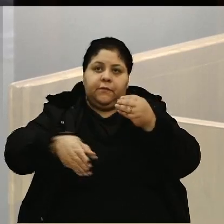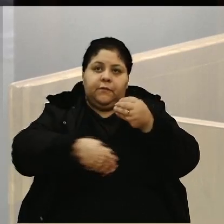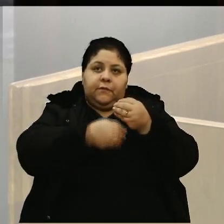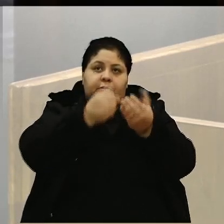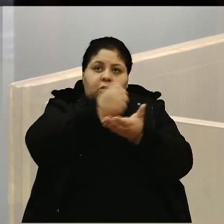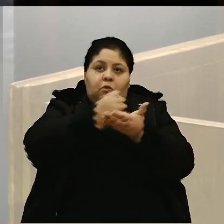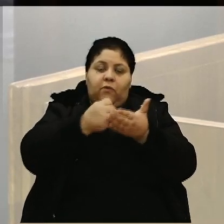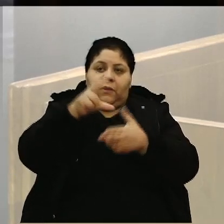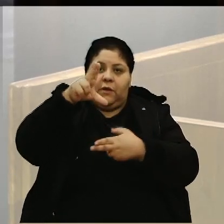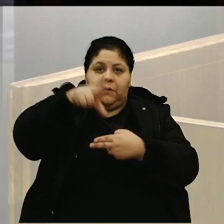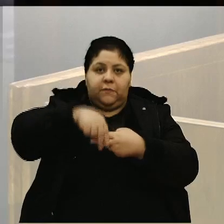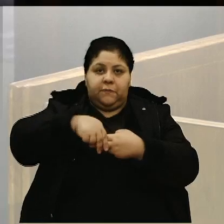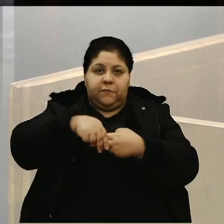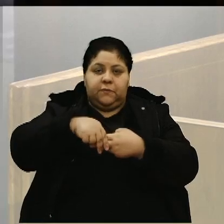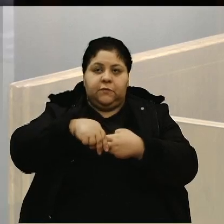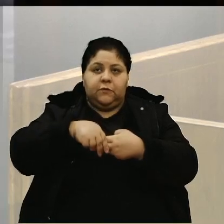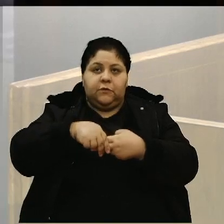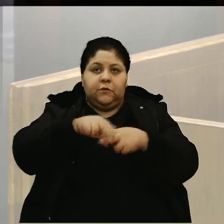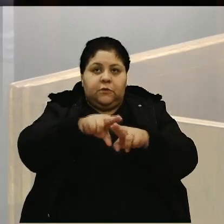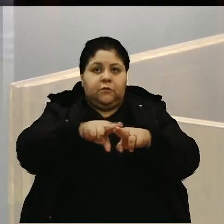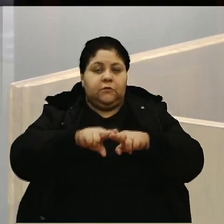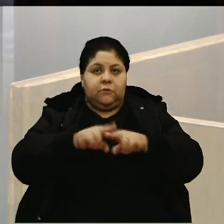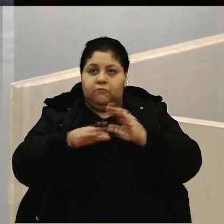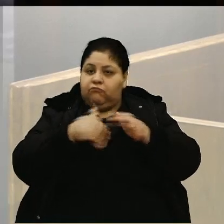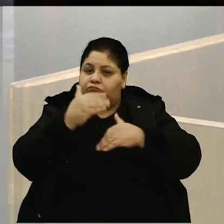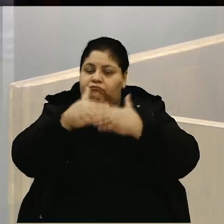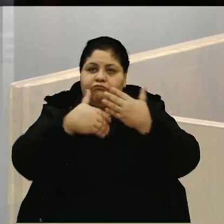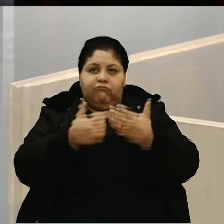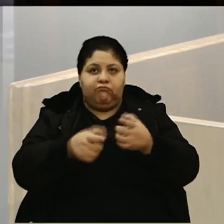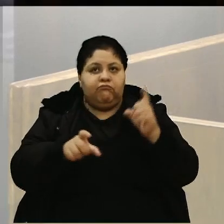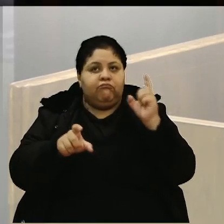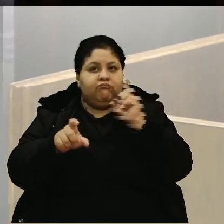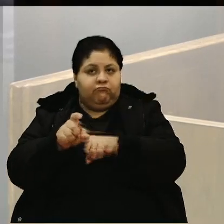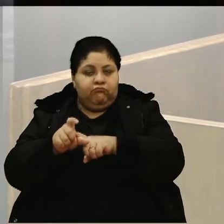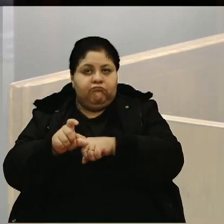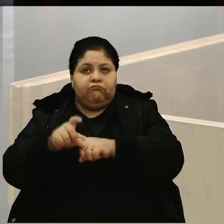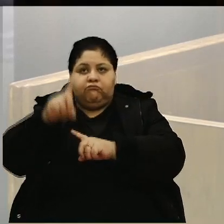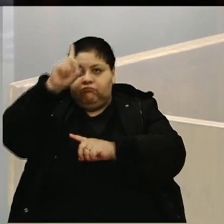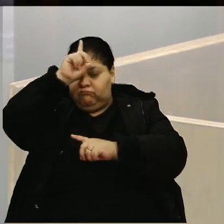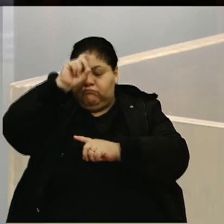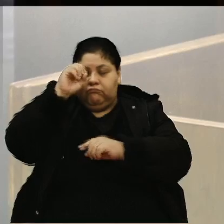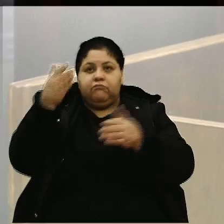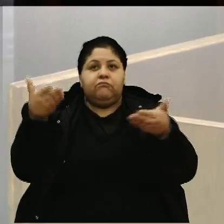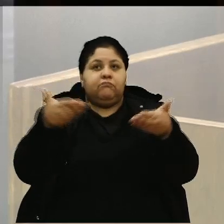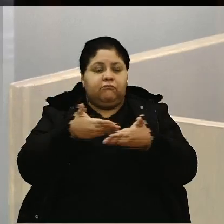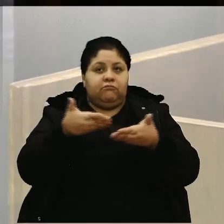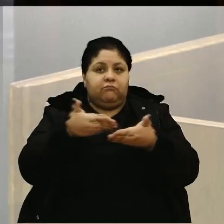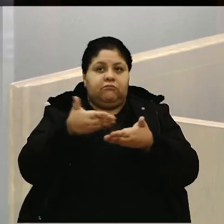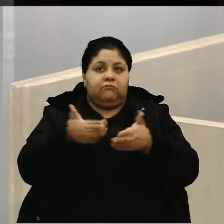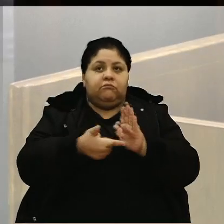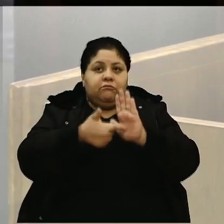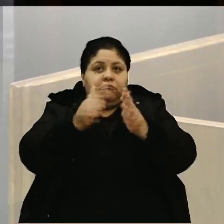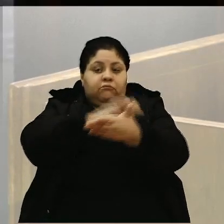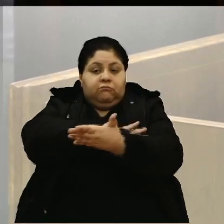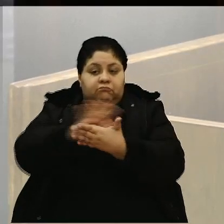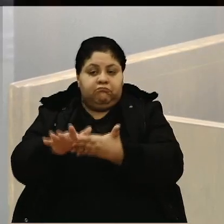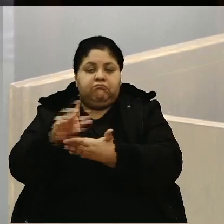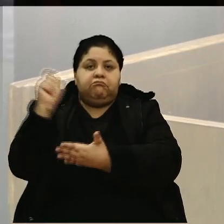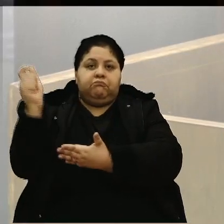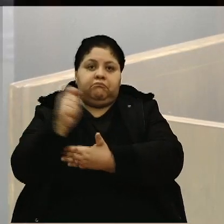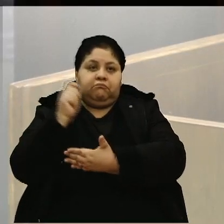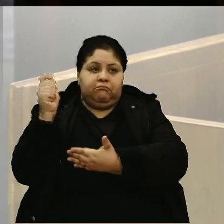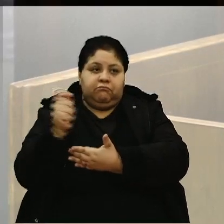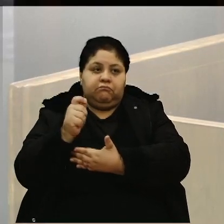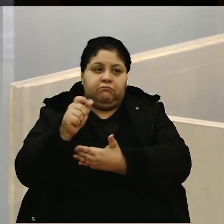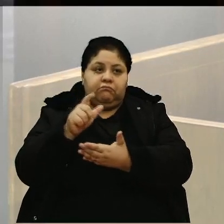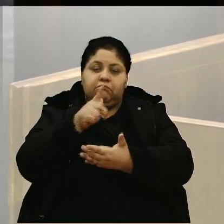anexo. Diante do impasse e enorme prejuízo enfrentado pelo hospital, agora agravado pelo estado de calamidade do Rio Grande do Sul, devido